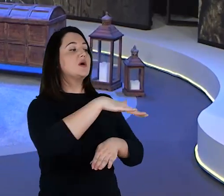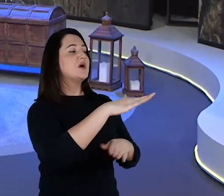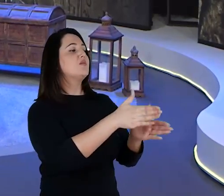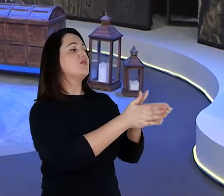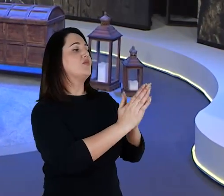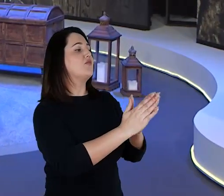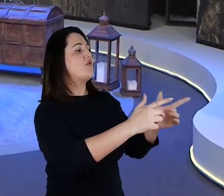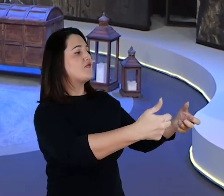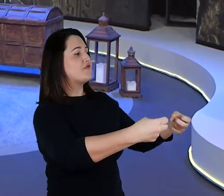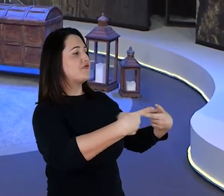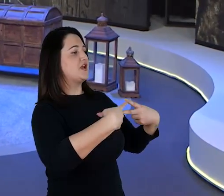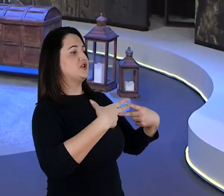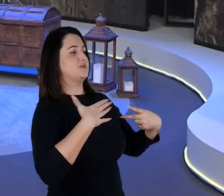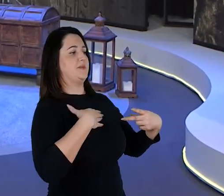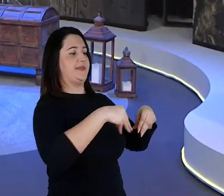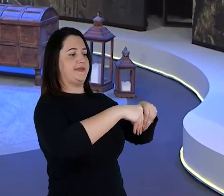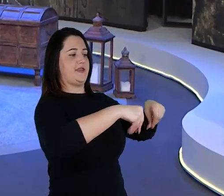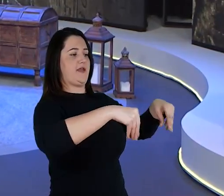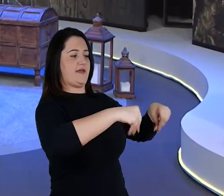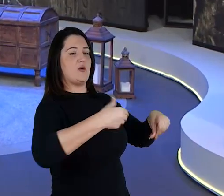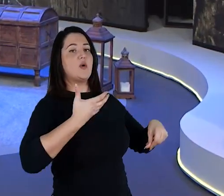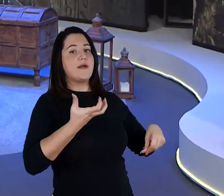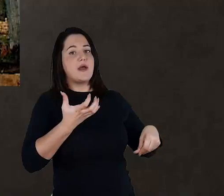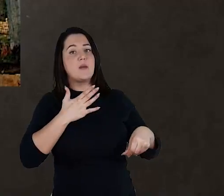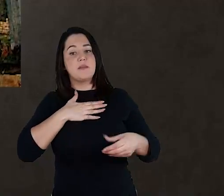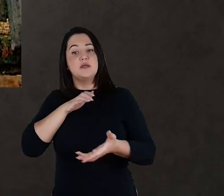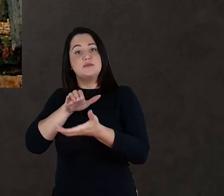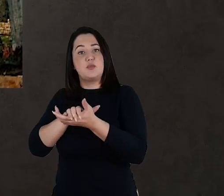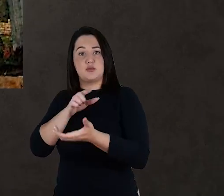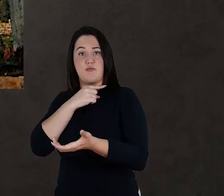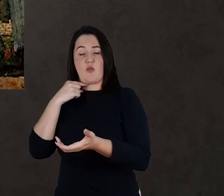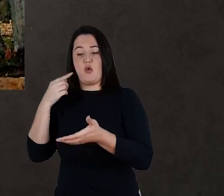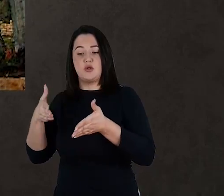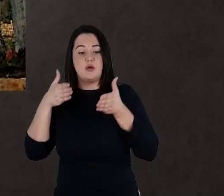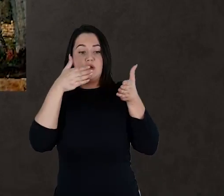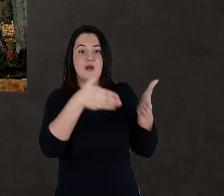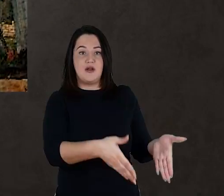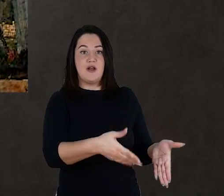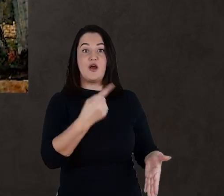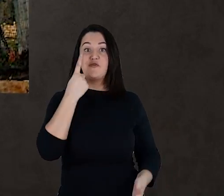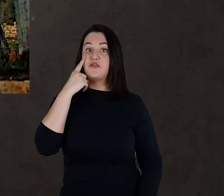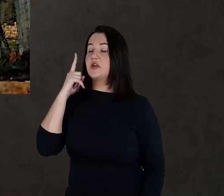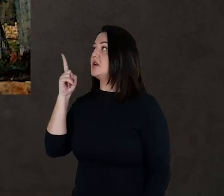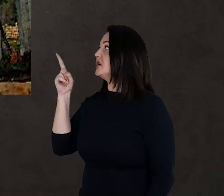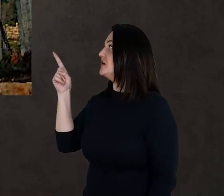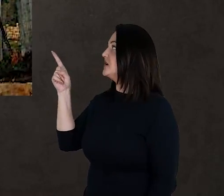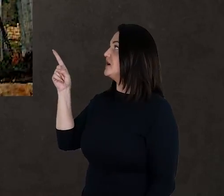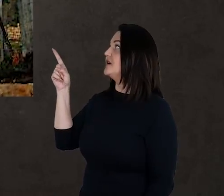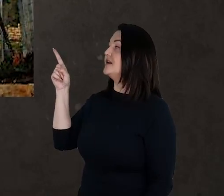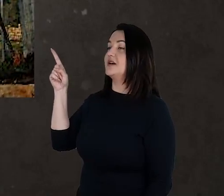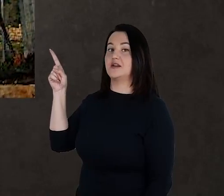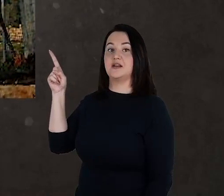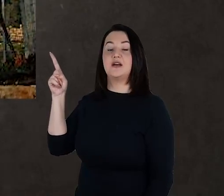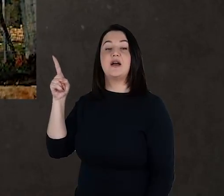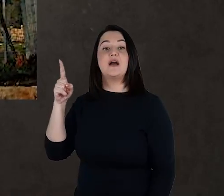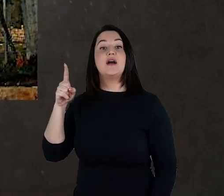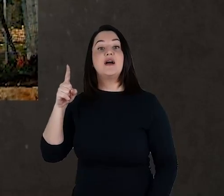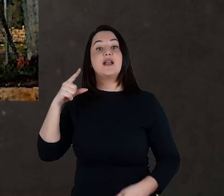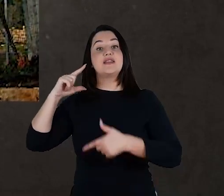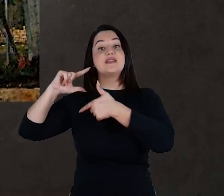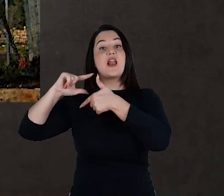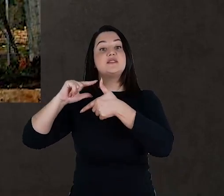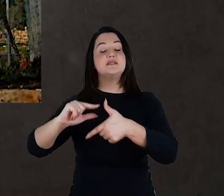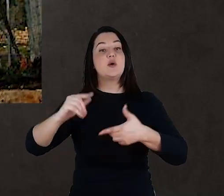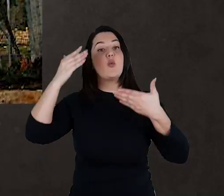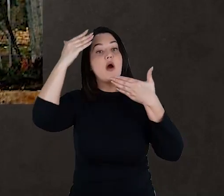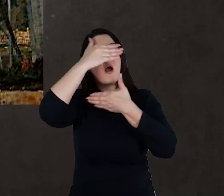Abraão gostaria de sepultar a sua esposa. De acordo com uma tradição, especialmente dentre os árabes, esse